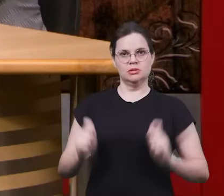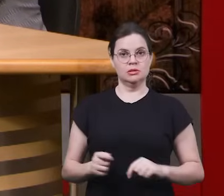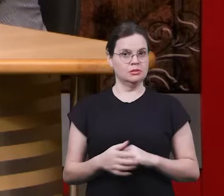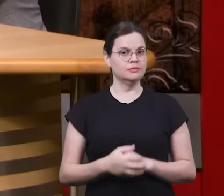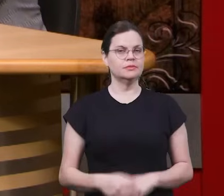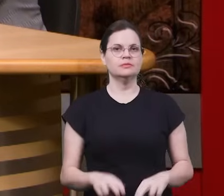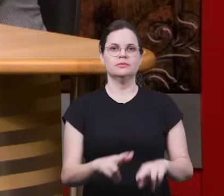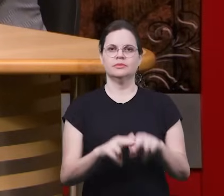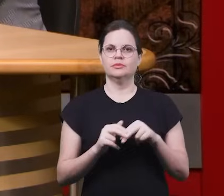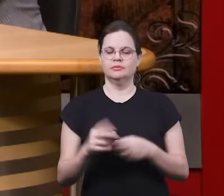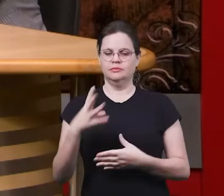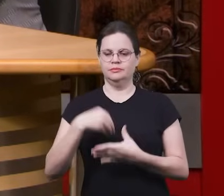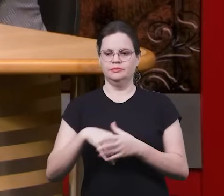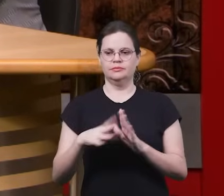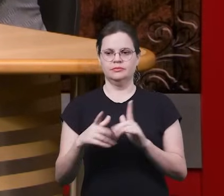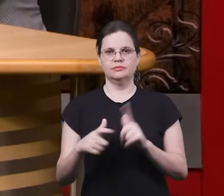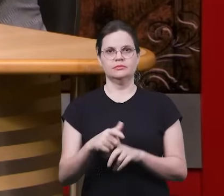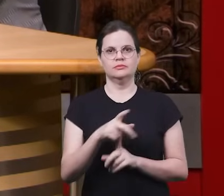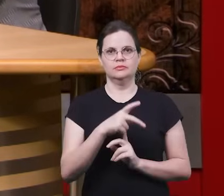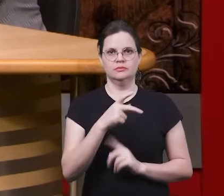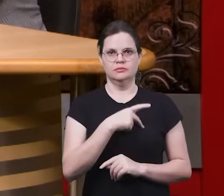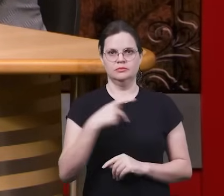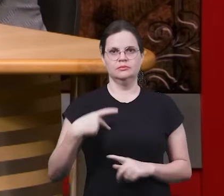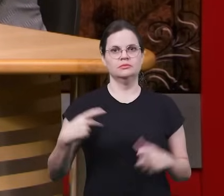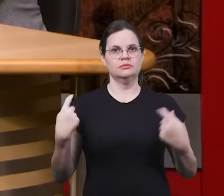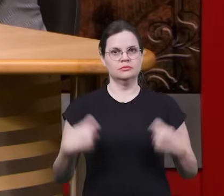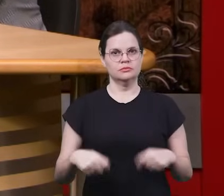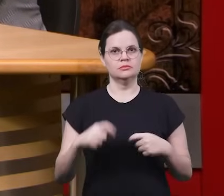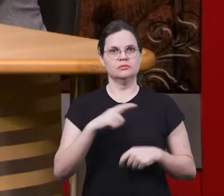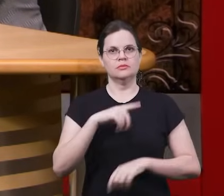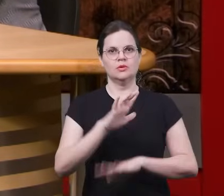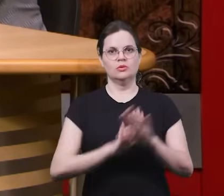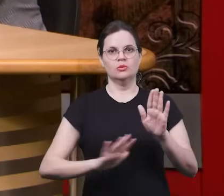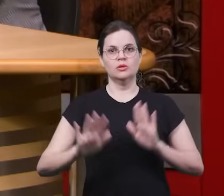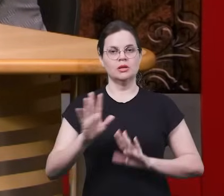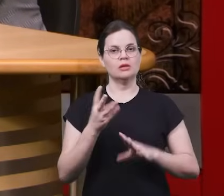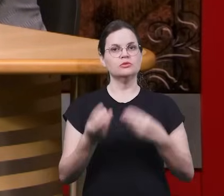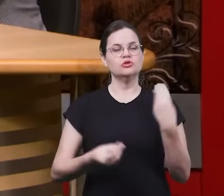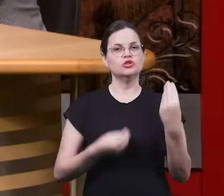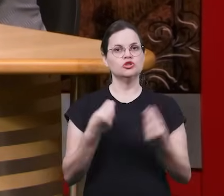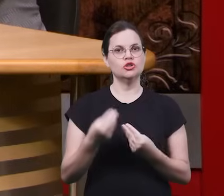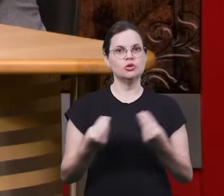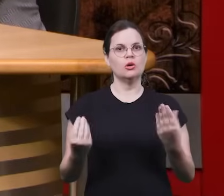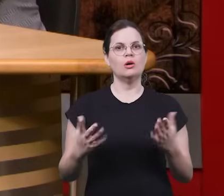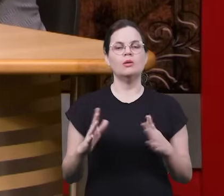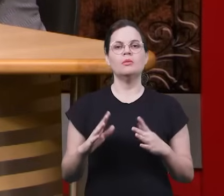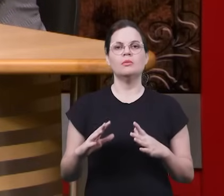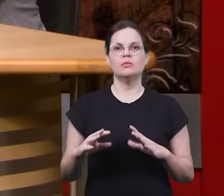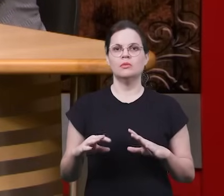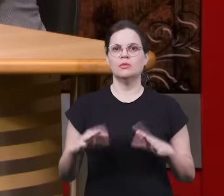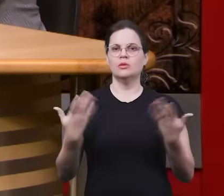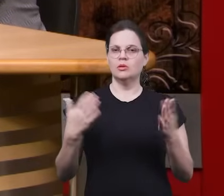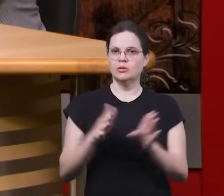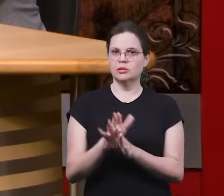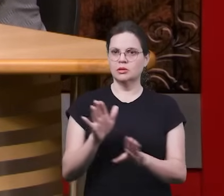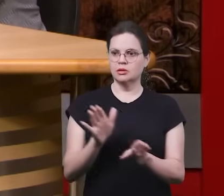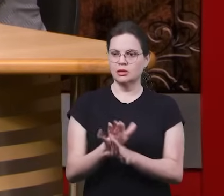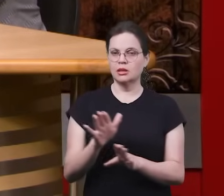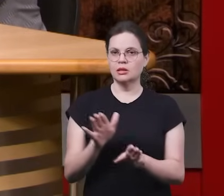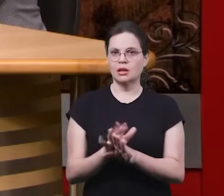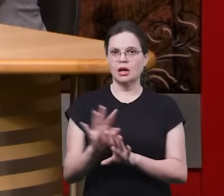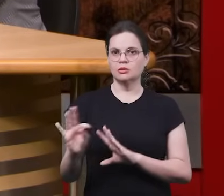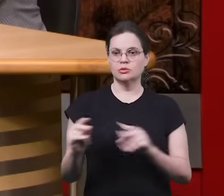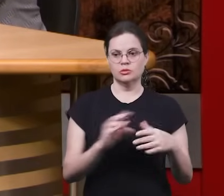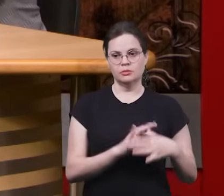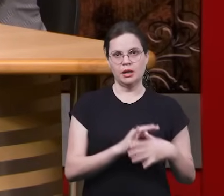o pastor tem que ter muito cuidado com o cajado. Com o uso do cajado, né? O cajado. E cuidado para